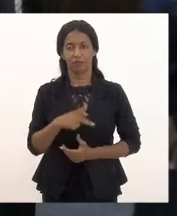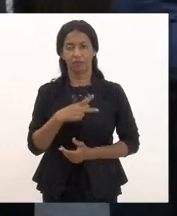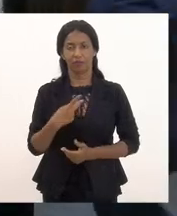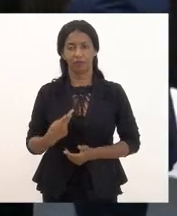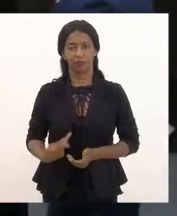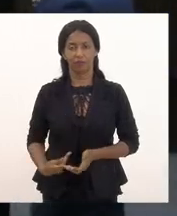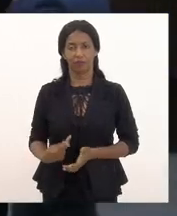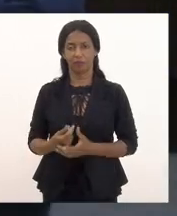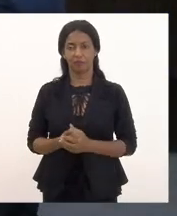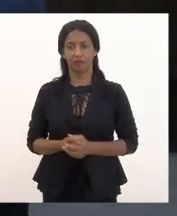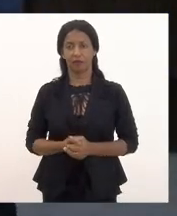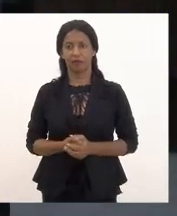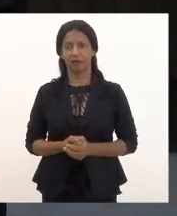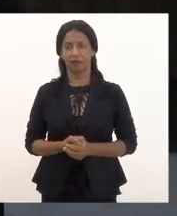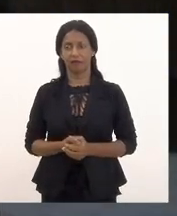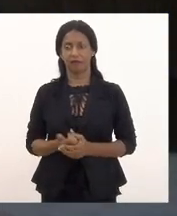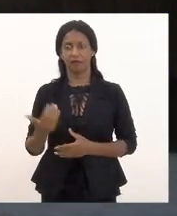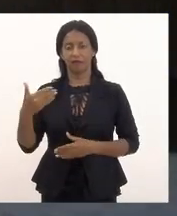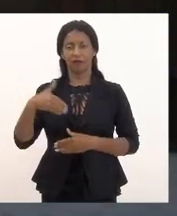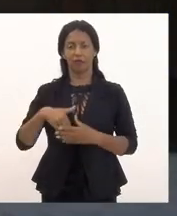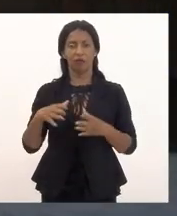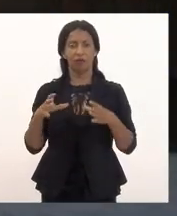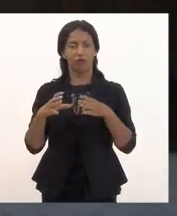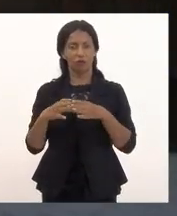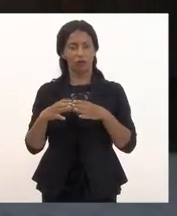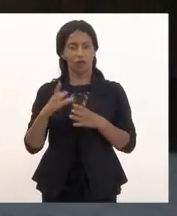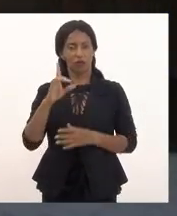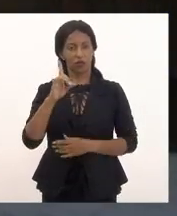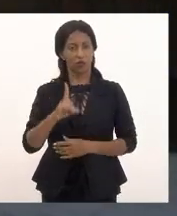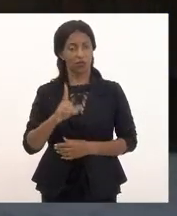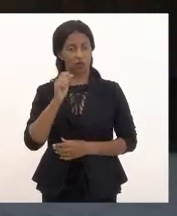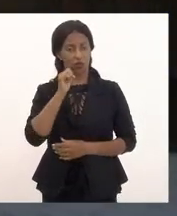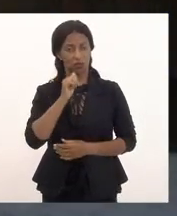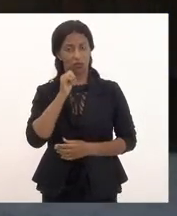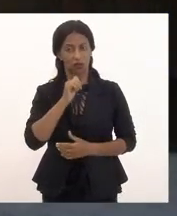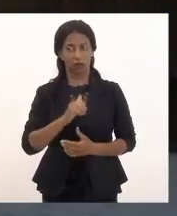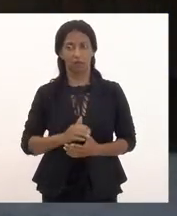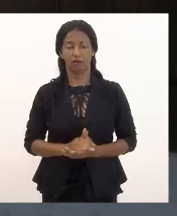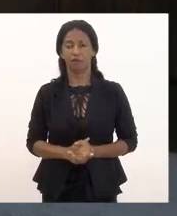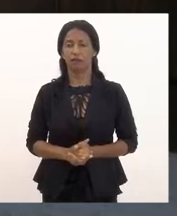Presidente, o voto da Comissão de Direitos da Mulher,